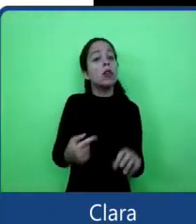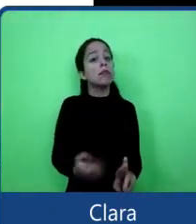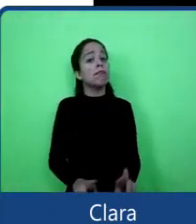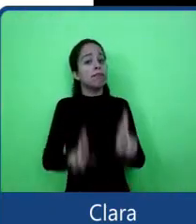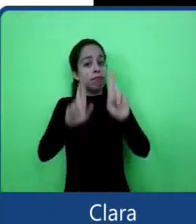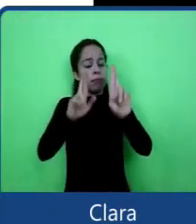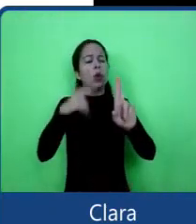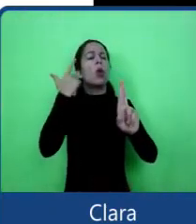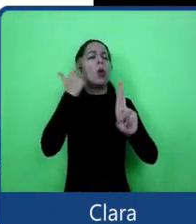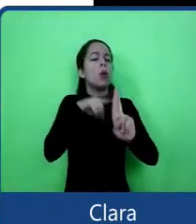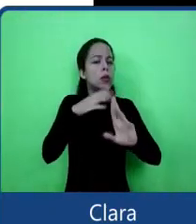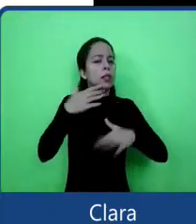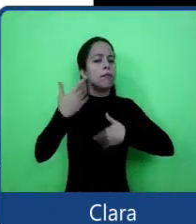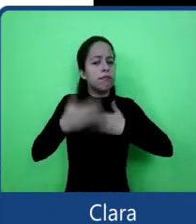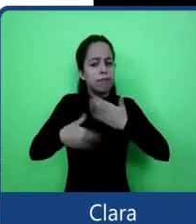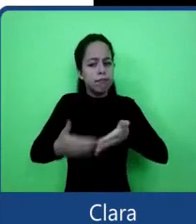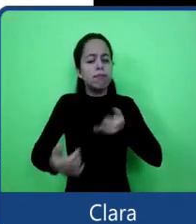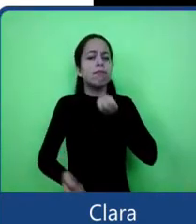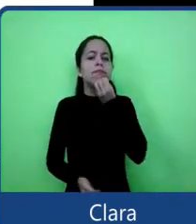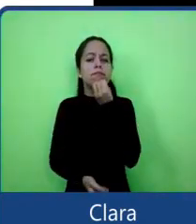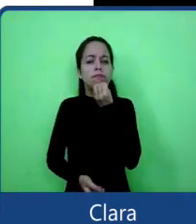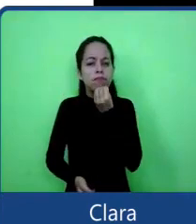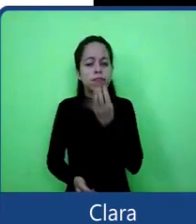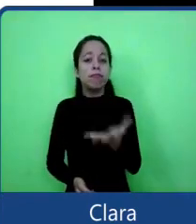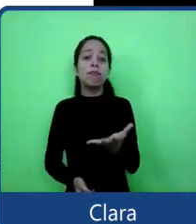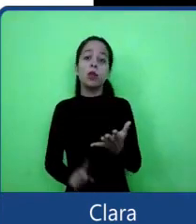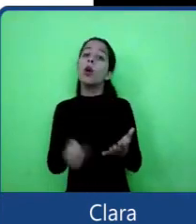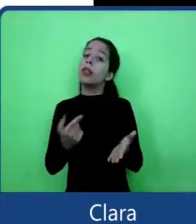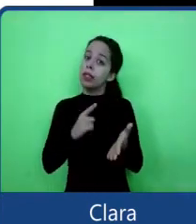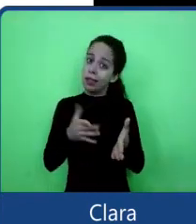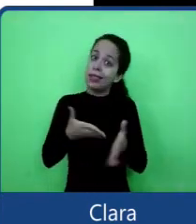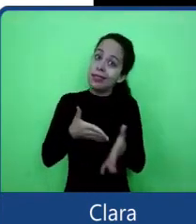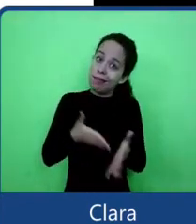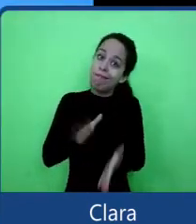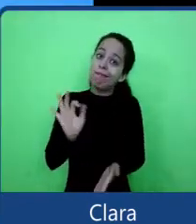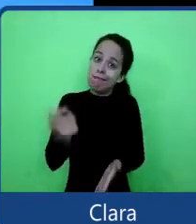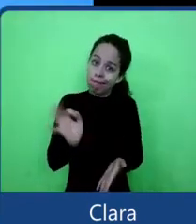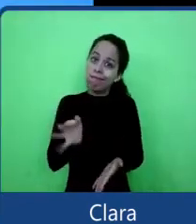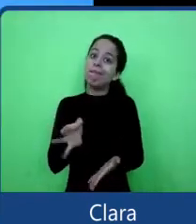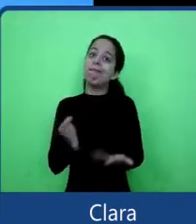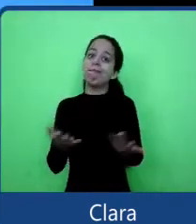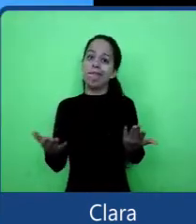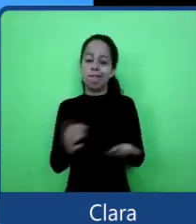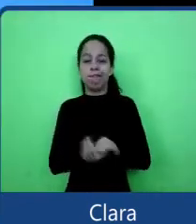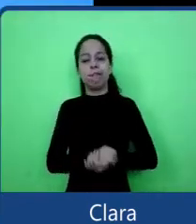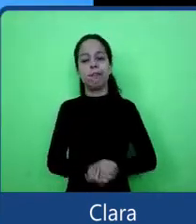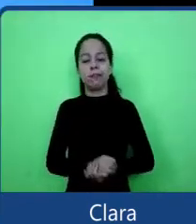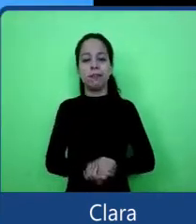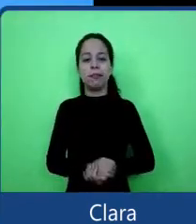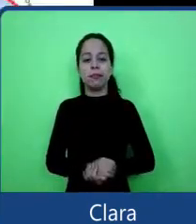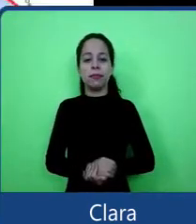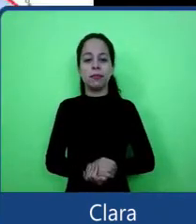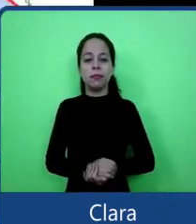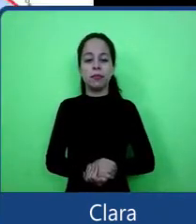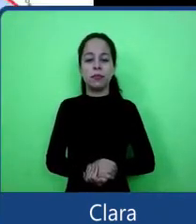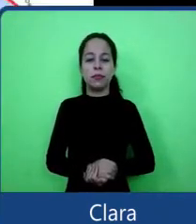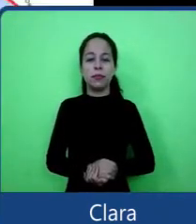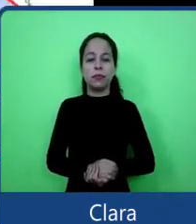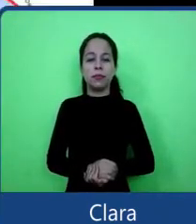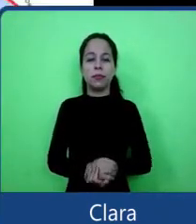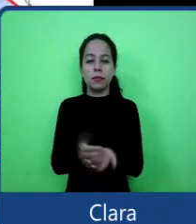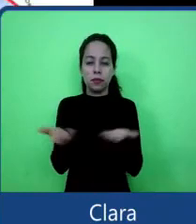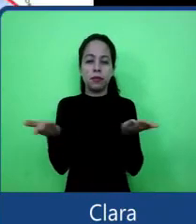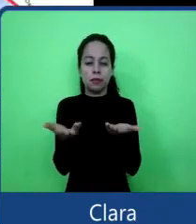avançar, apesar de tudo, né, apesar de todos os empecilhos. Então,